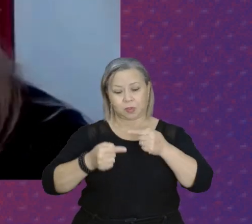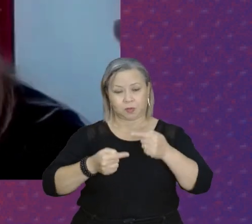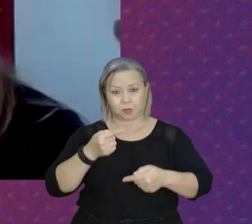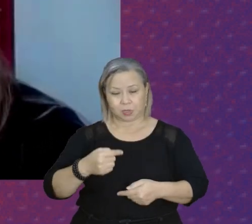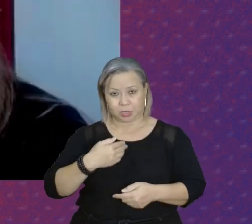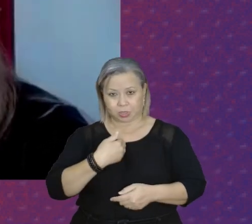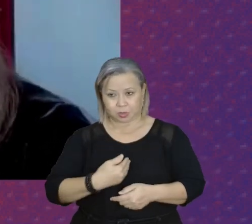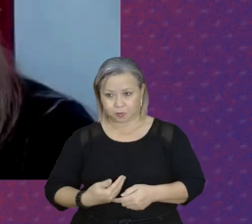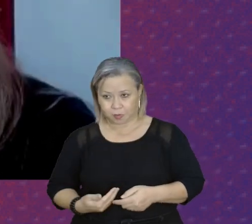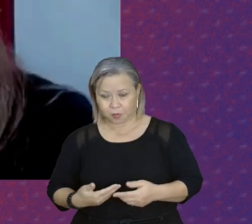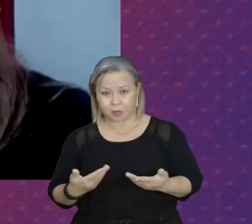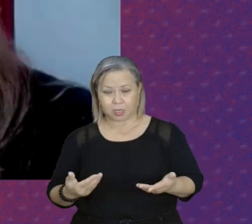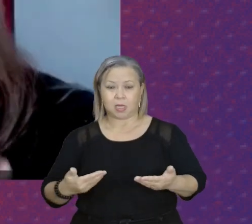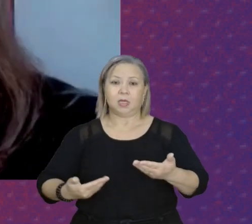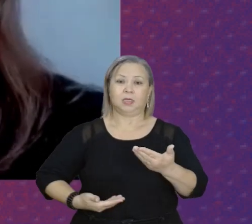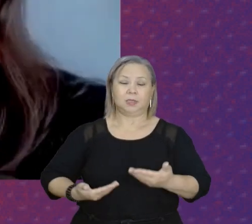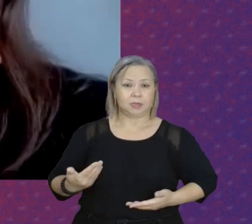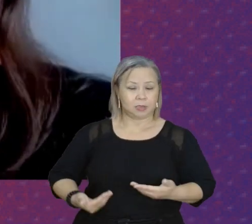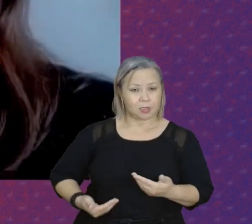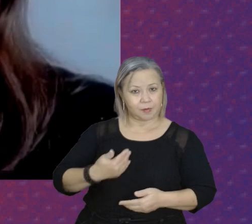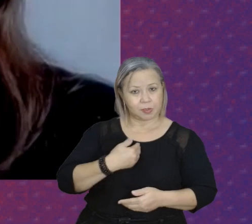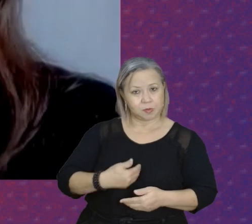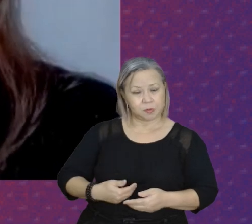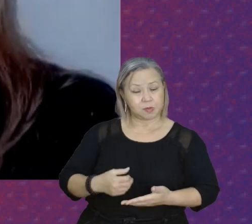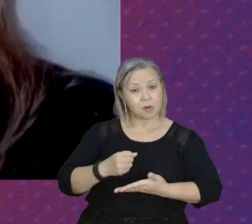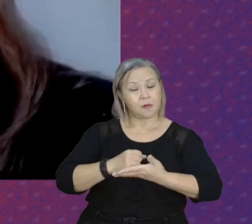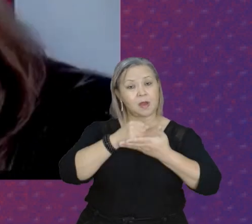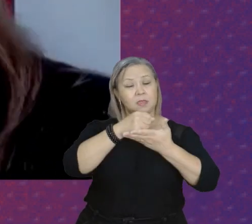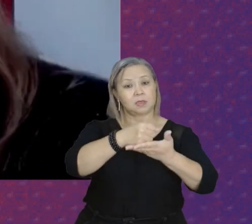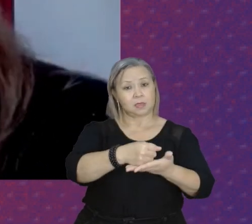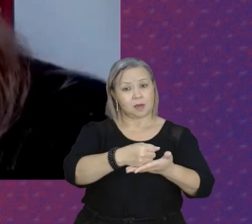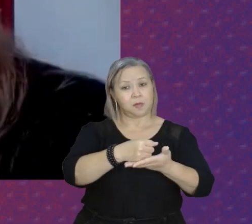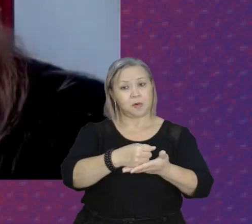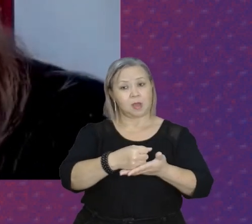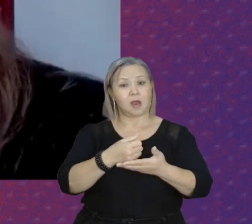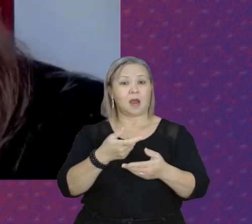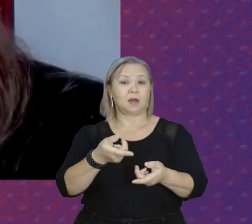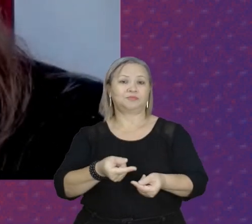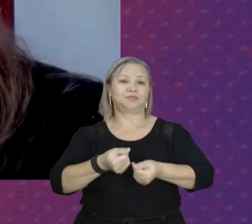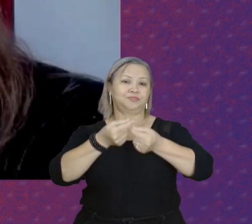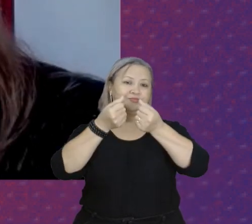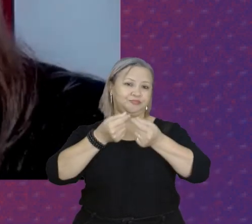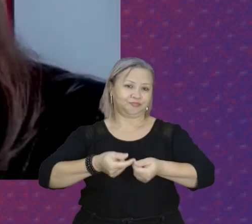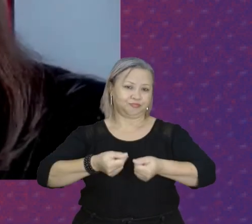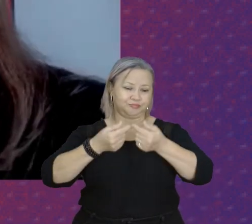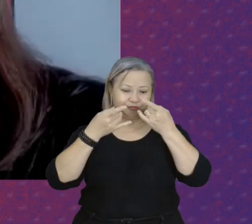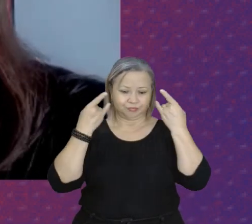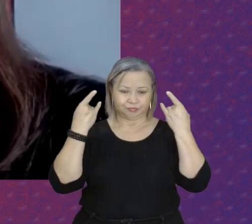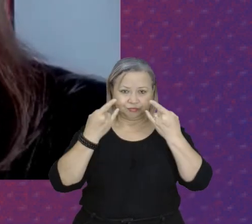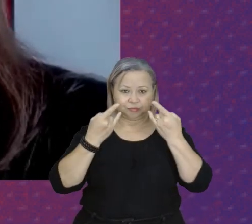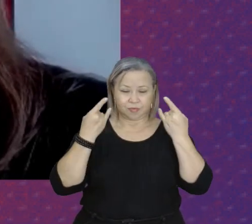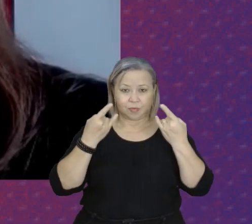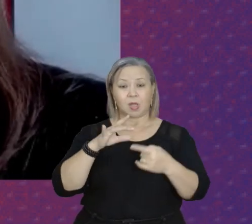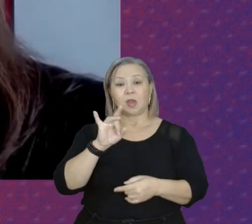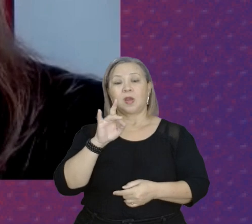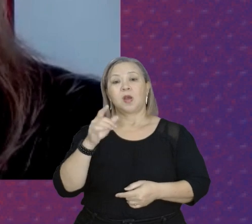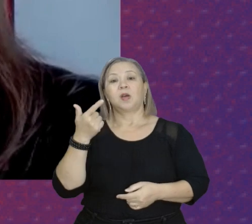públicas, com serviços públicos, ela vai se apoiar na mercantilização, ou seja, só